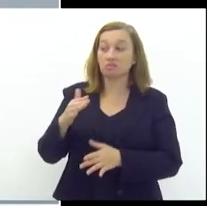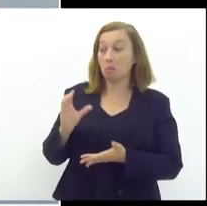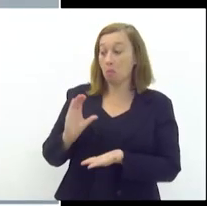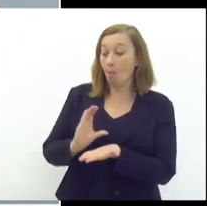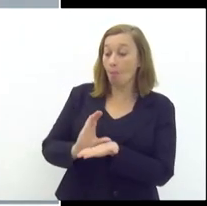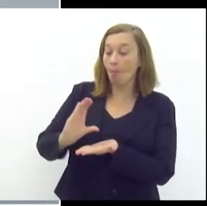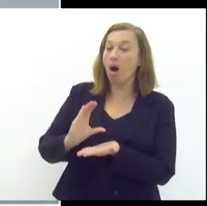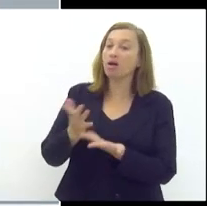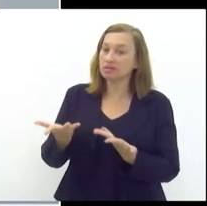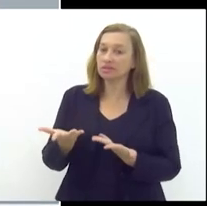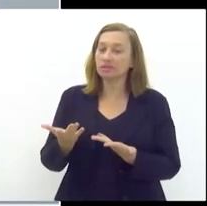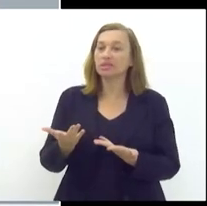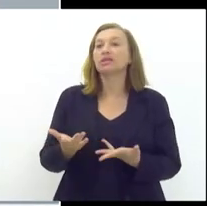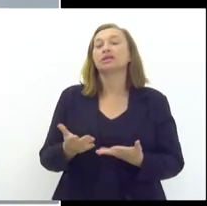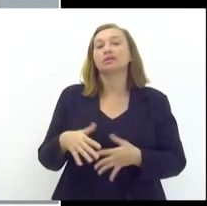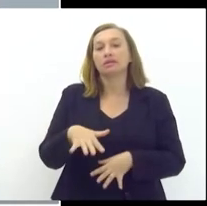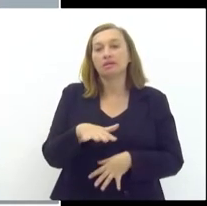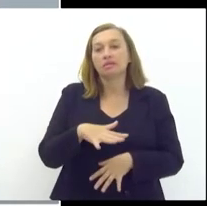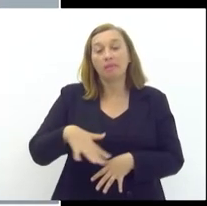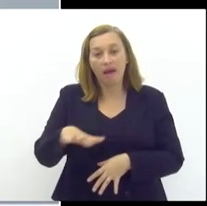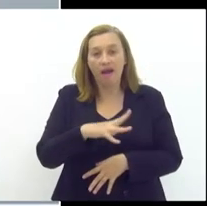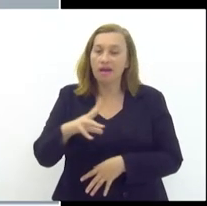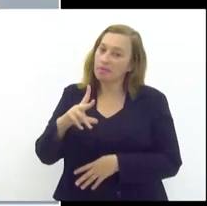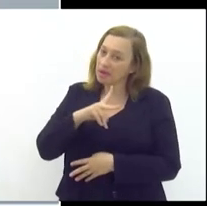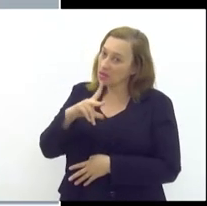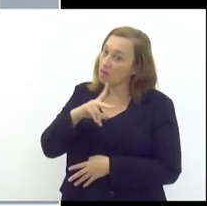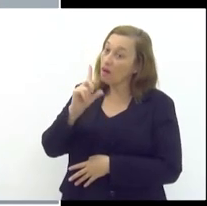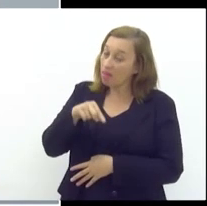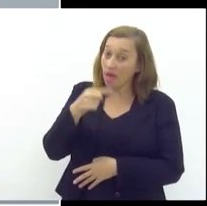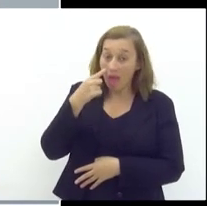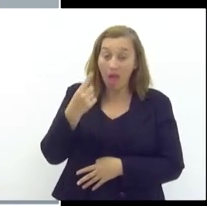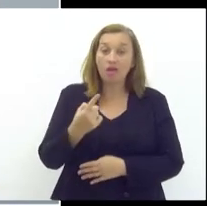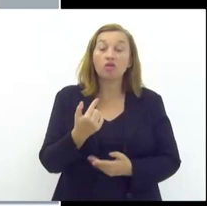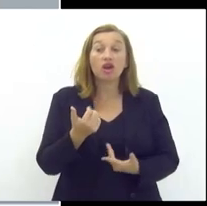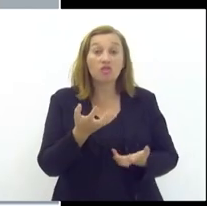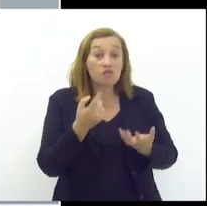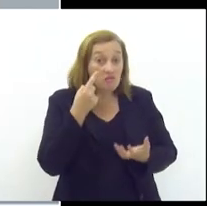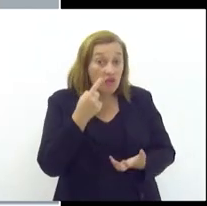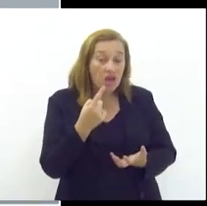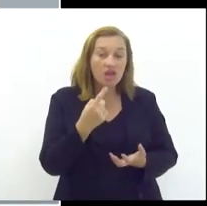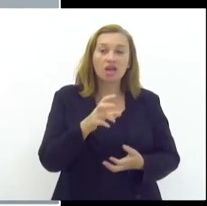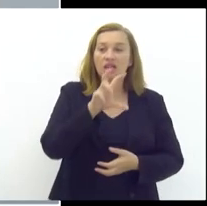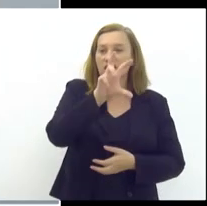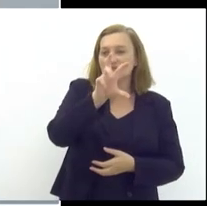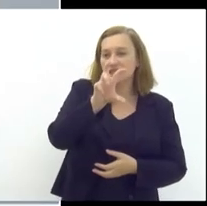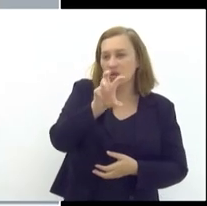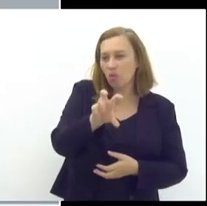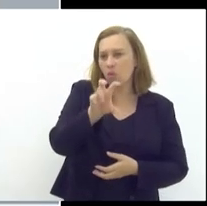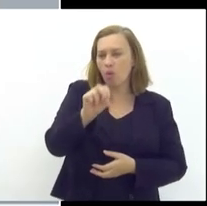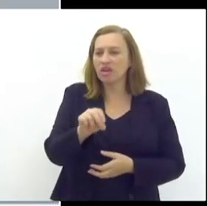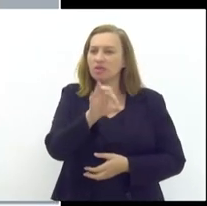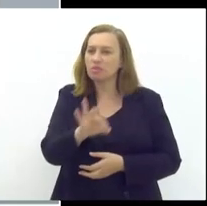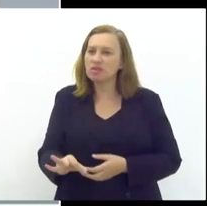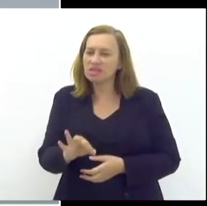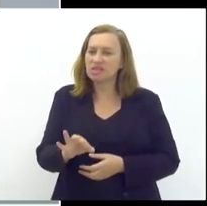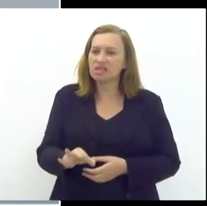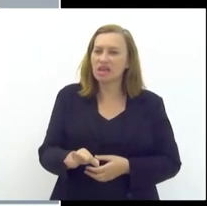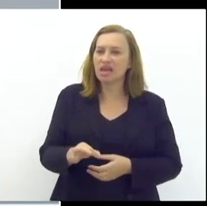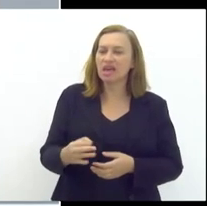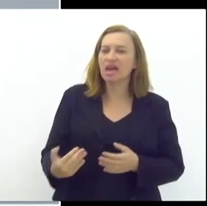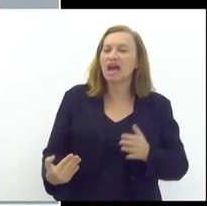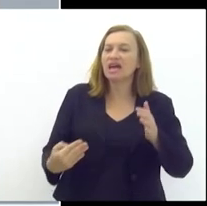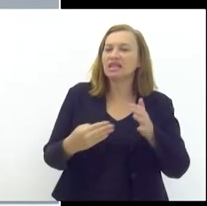iniciativa privada né Eu quero ver botar ali depois dizendo anda de 50% para quem ganha Até